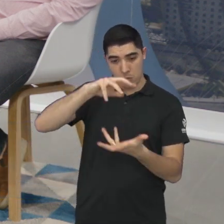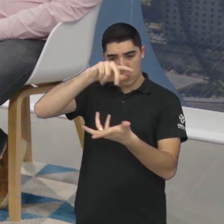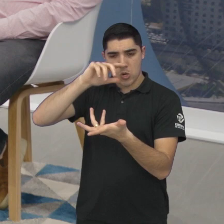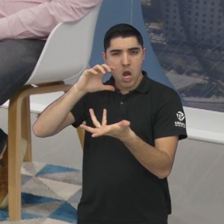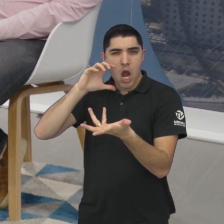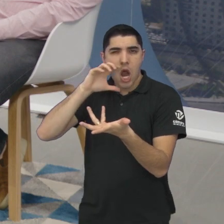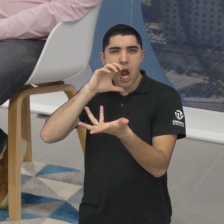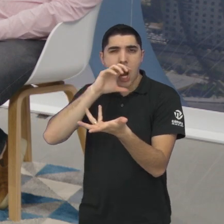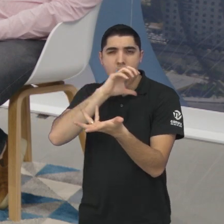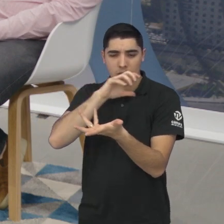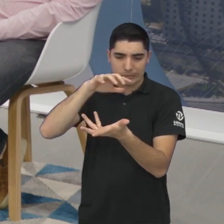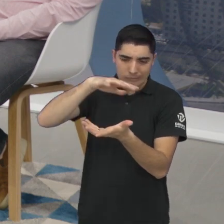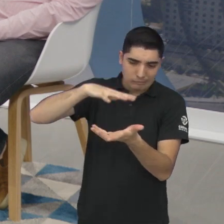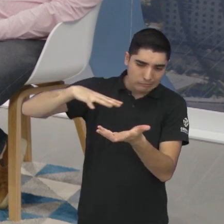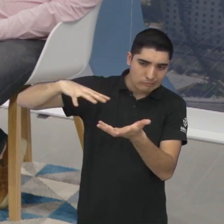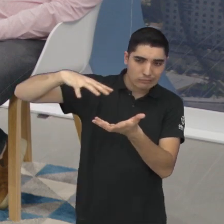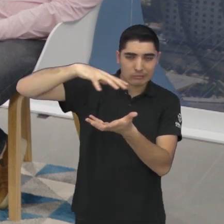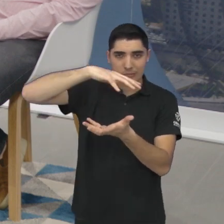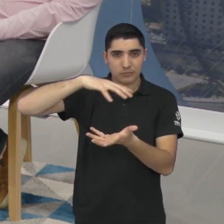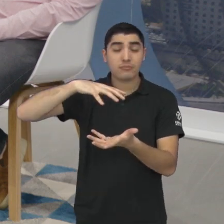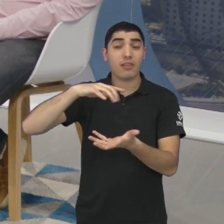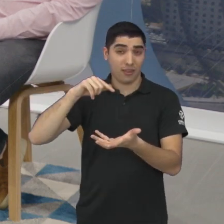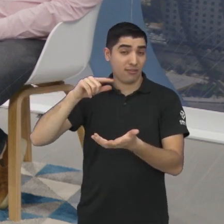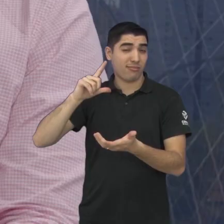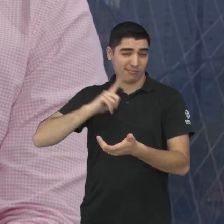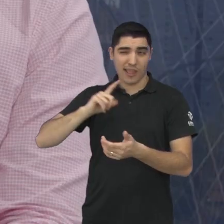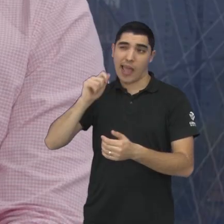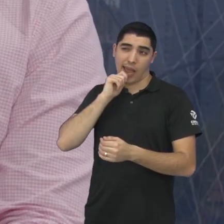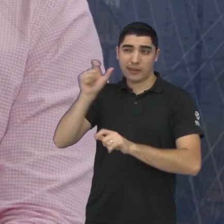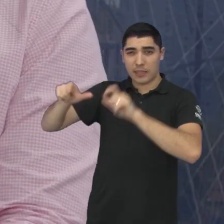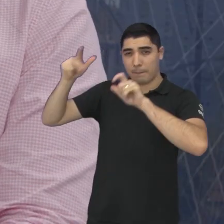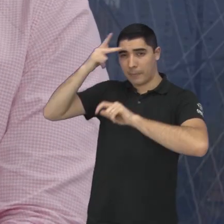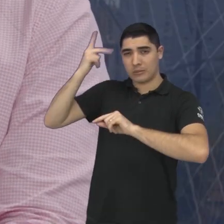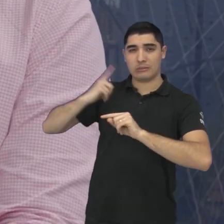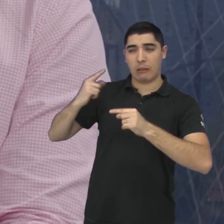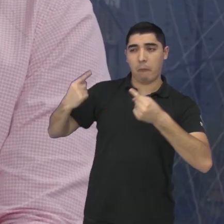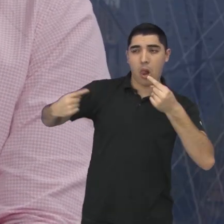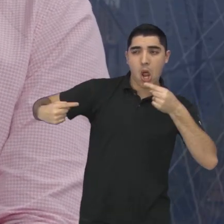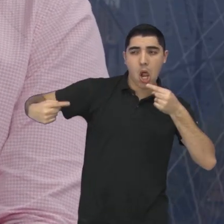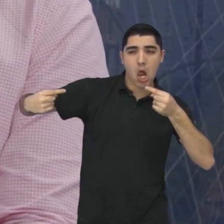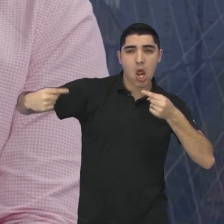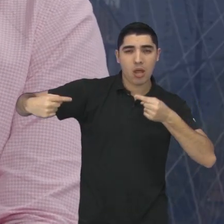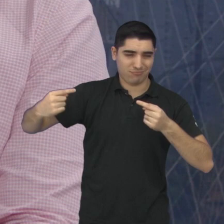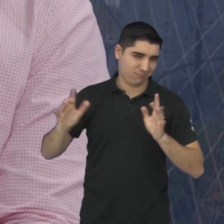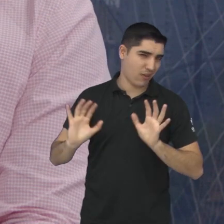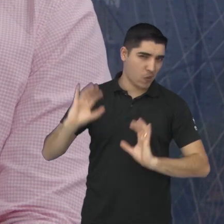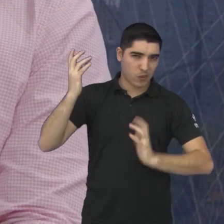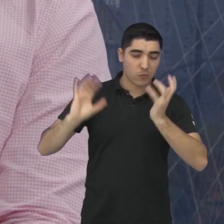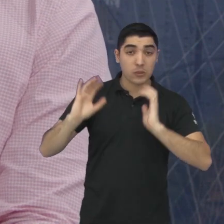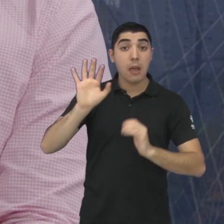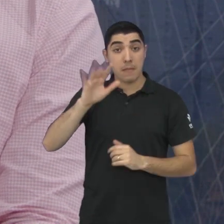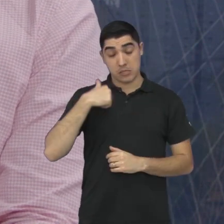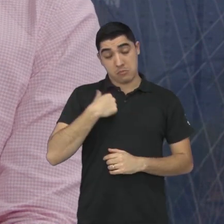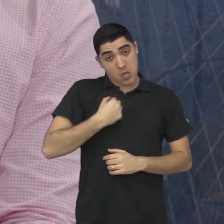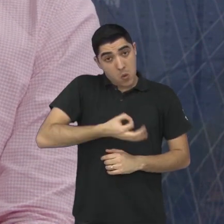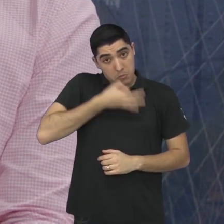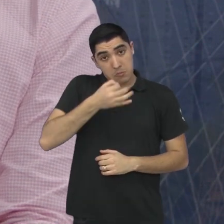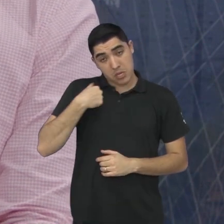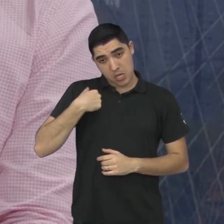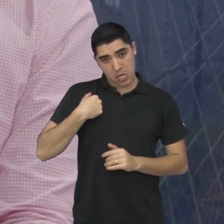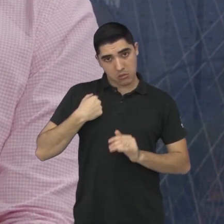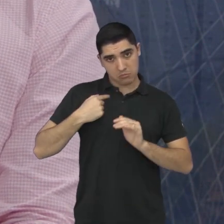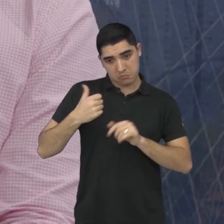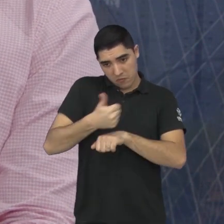aquecimento global é uma coisa que embora seja polêmica, ou seja criada polêmica sobre isso, na minha opinião